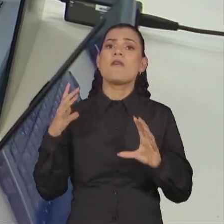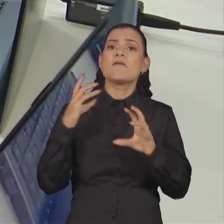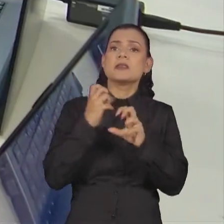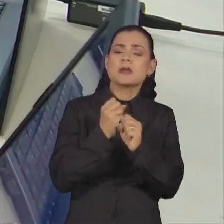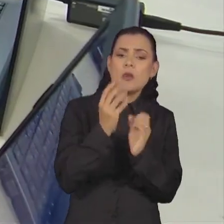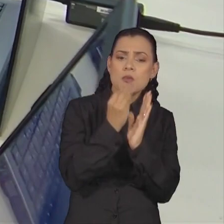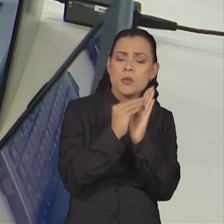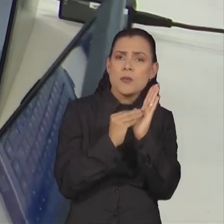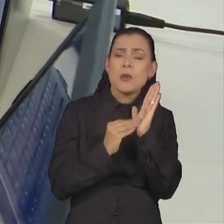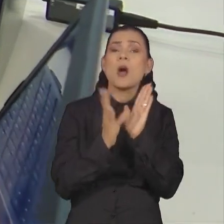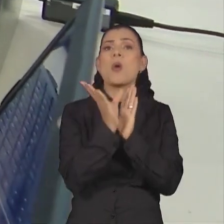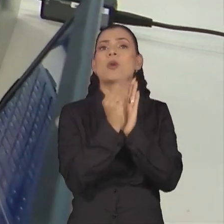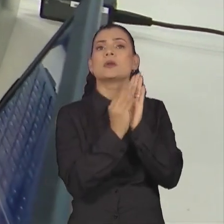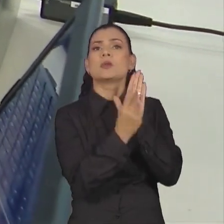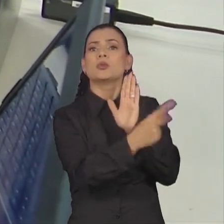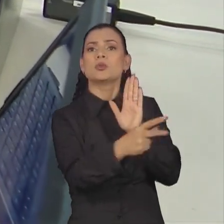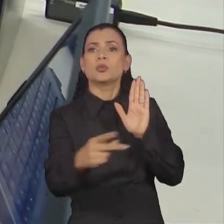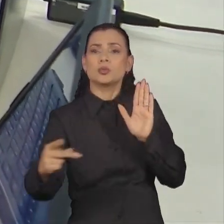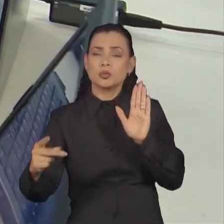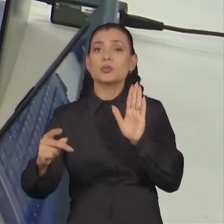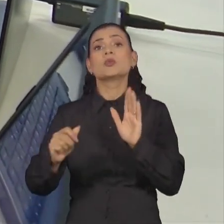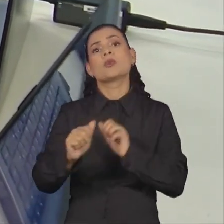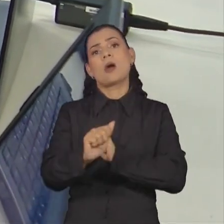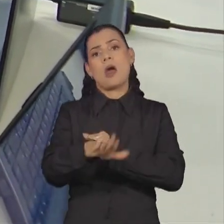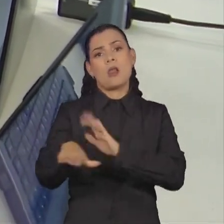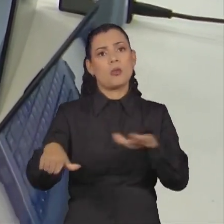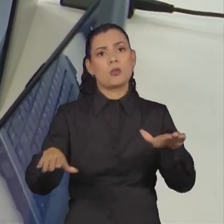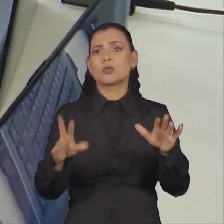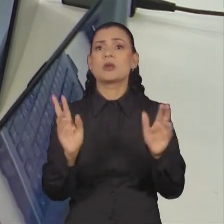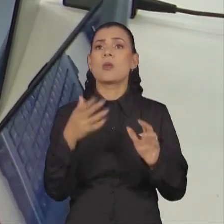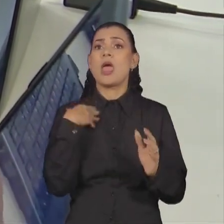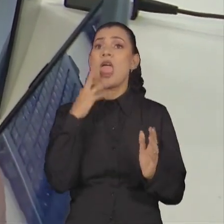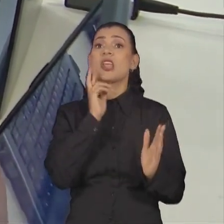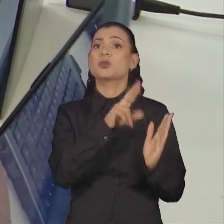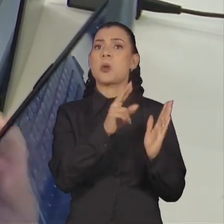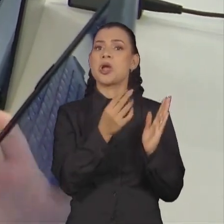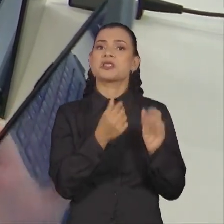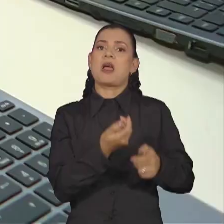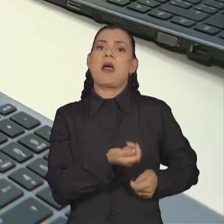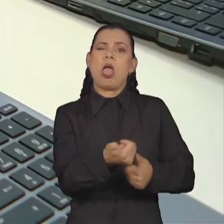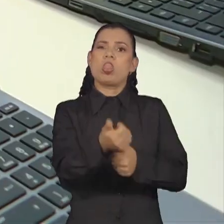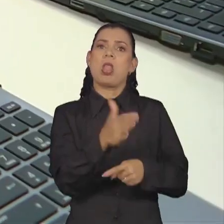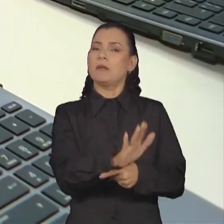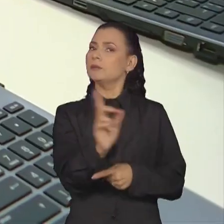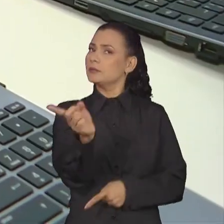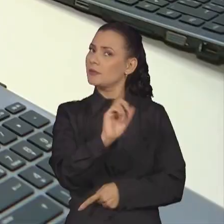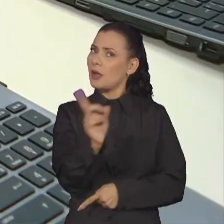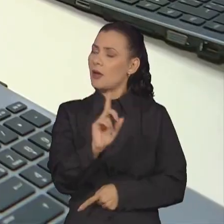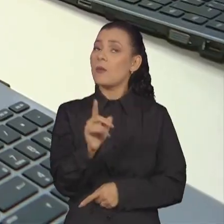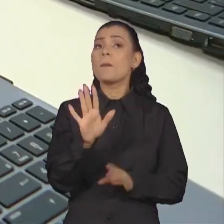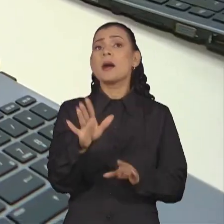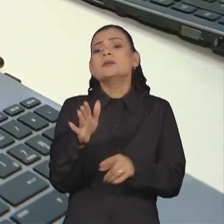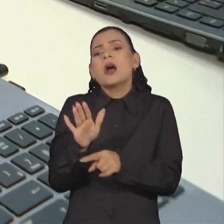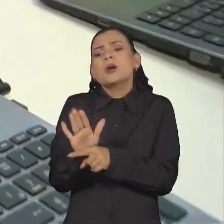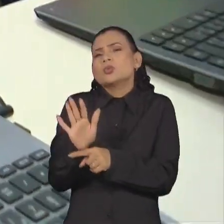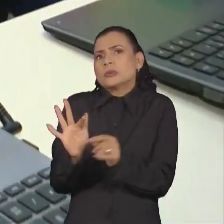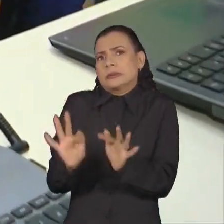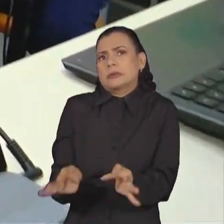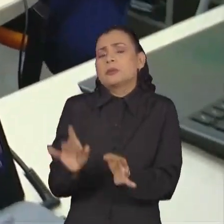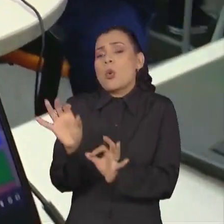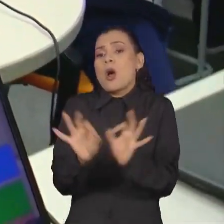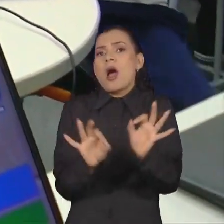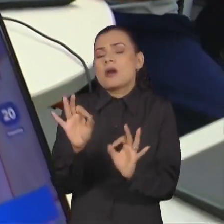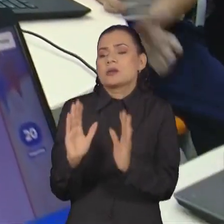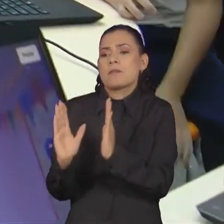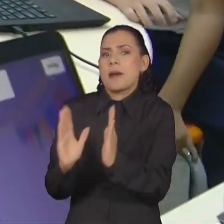dos conteúdos que as professoras pediram com os alunos. Não é para ninguém dar resposta para eles, mas é para ajudar na questão deles se organizarem